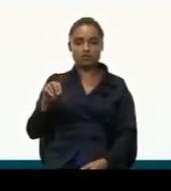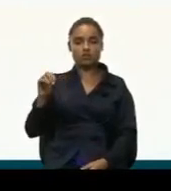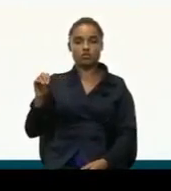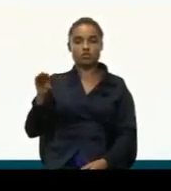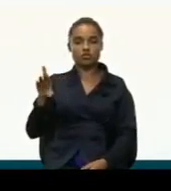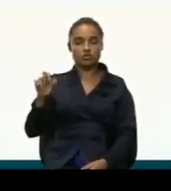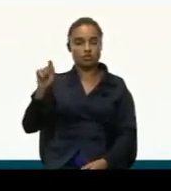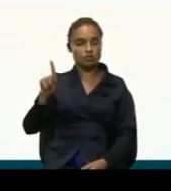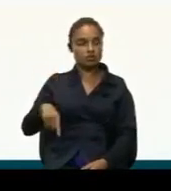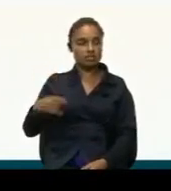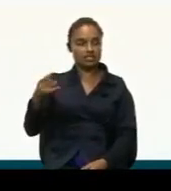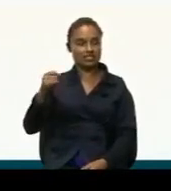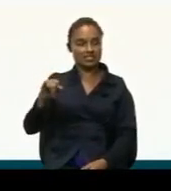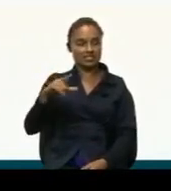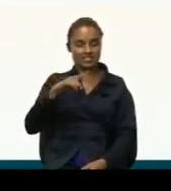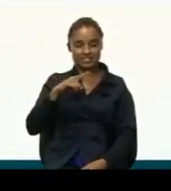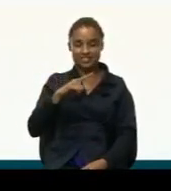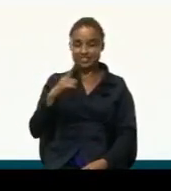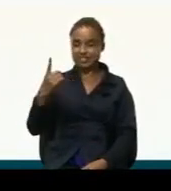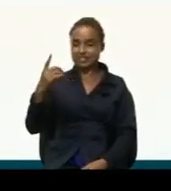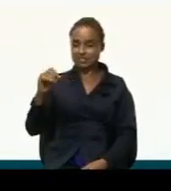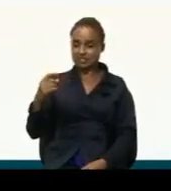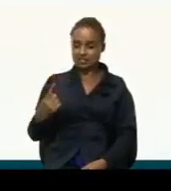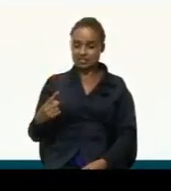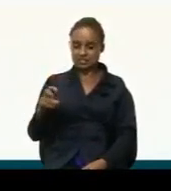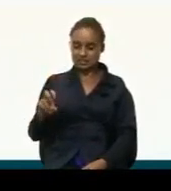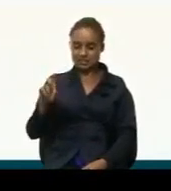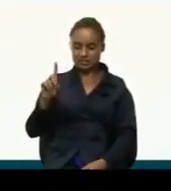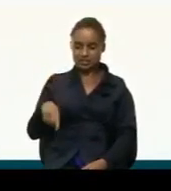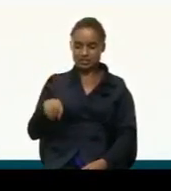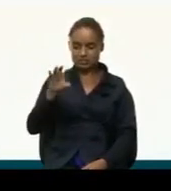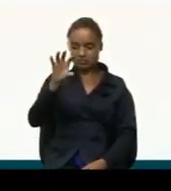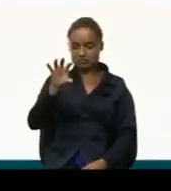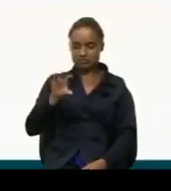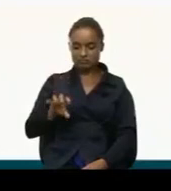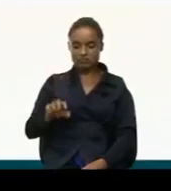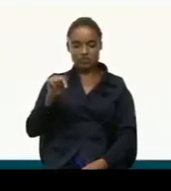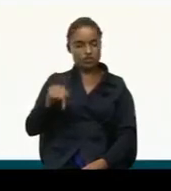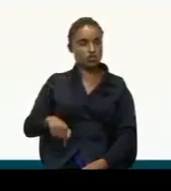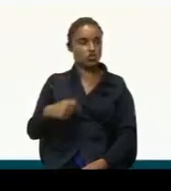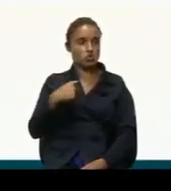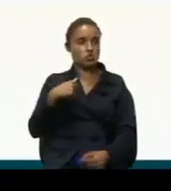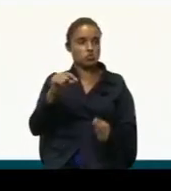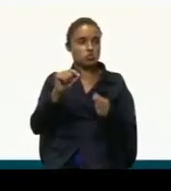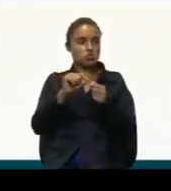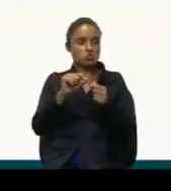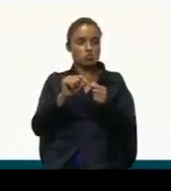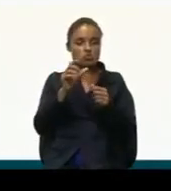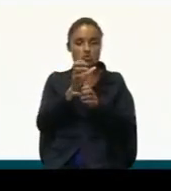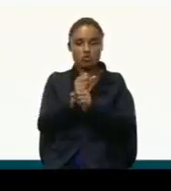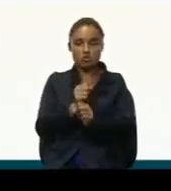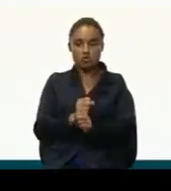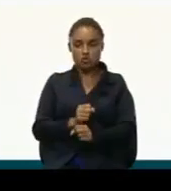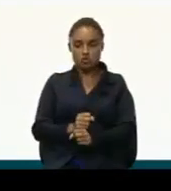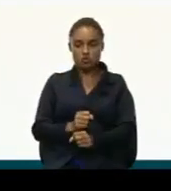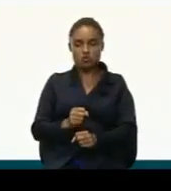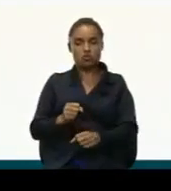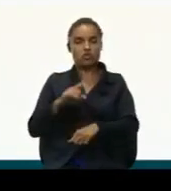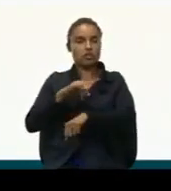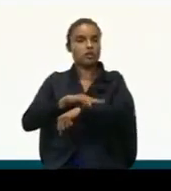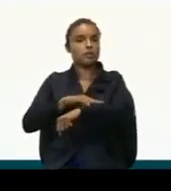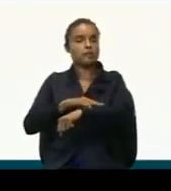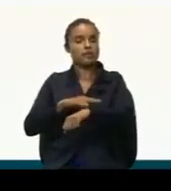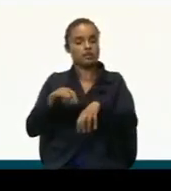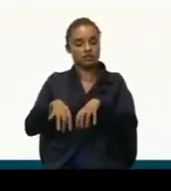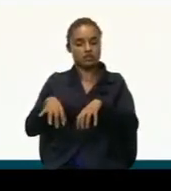trabalhadores aqui e 15 trabalhadores aqui, eu não vou fazer o cálculo da quantidade de instalação sanitária,